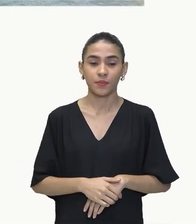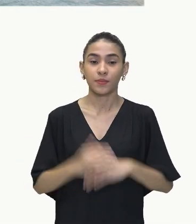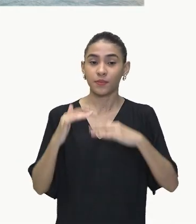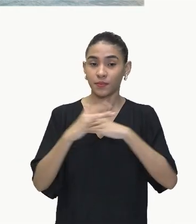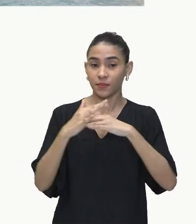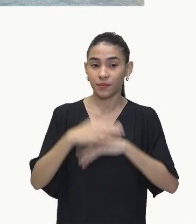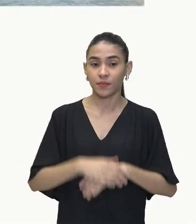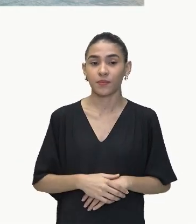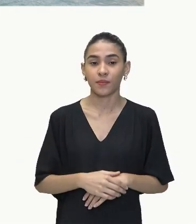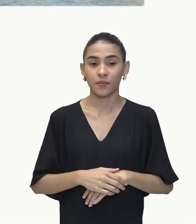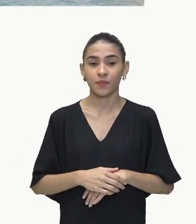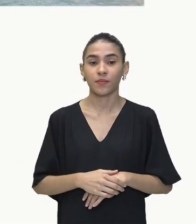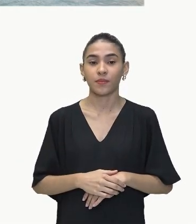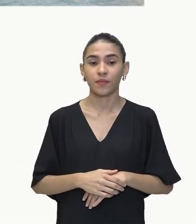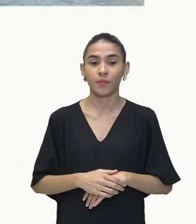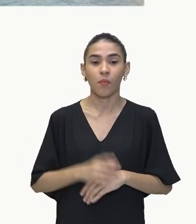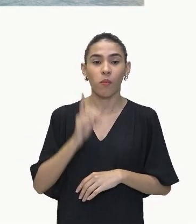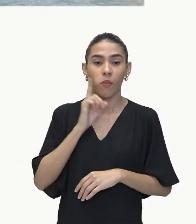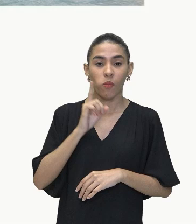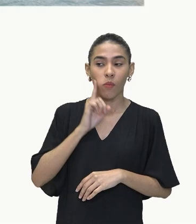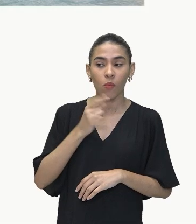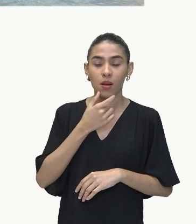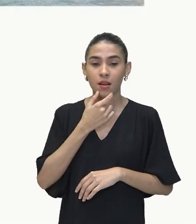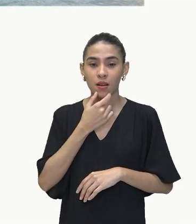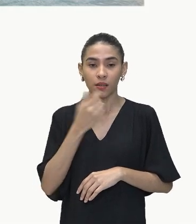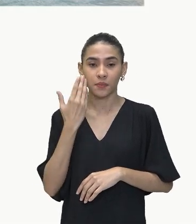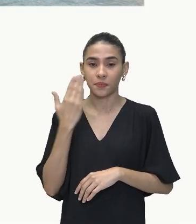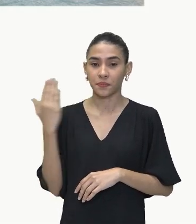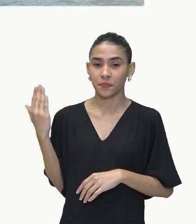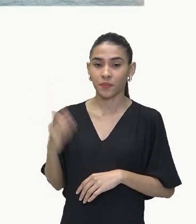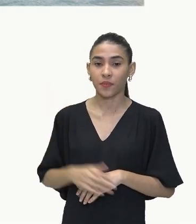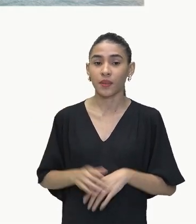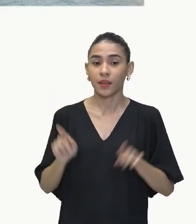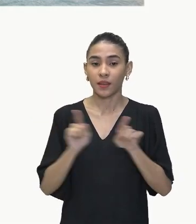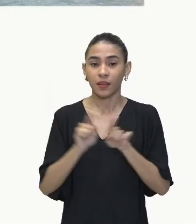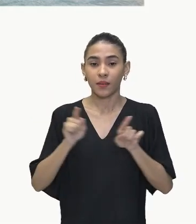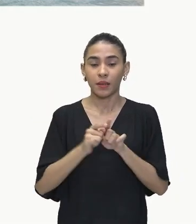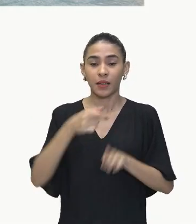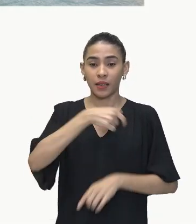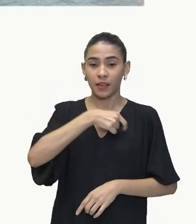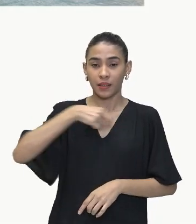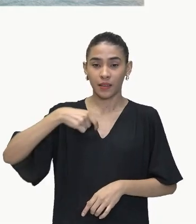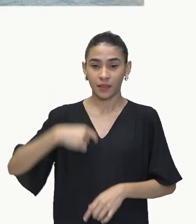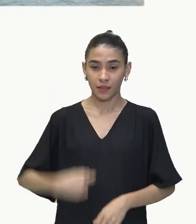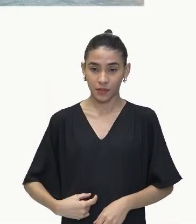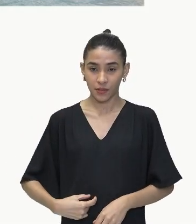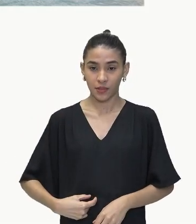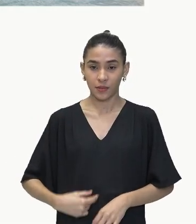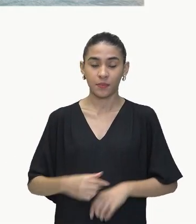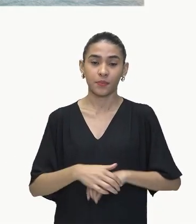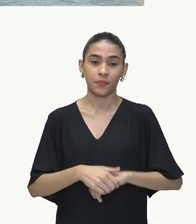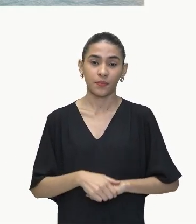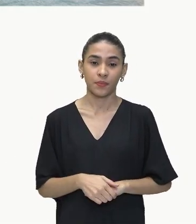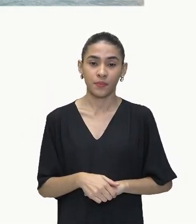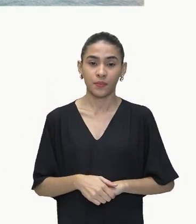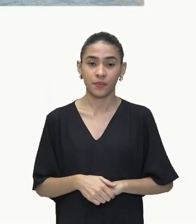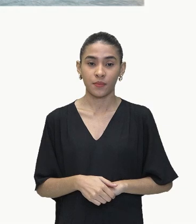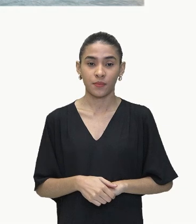cidades: Londres, que fica no Reino Unido, e Hong Kong, que fica na